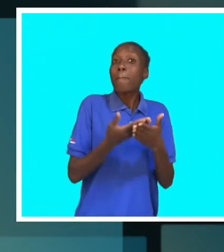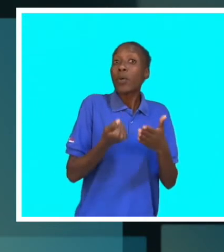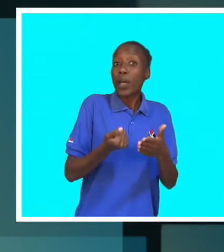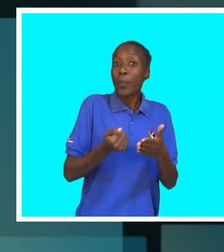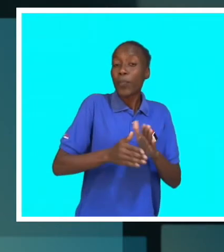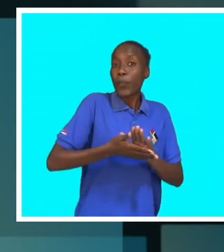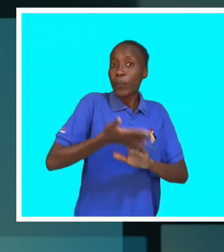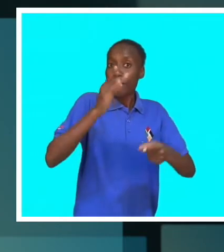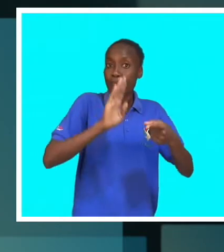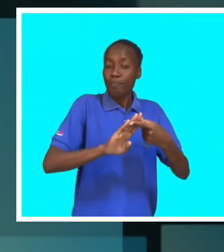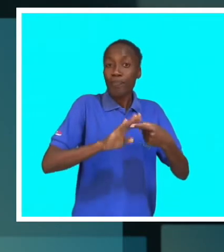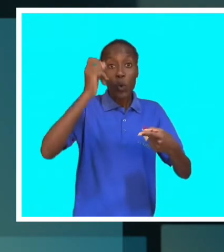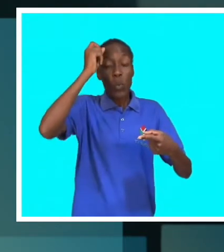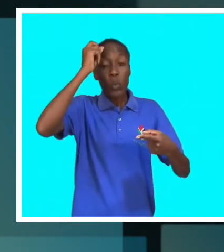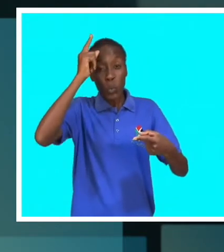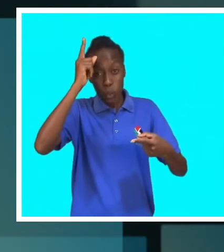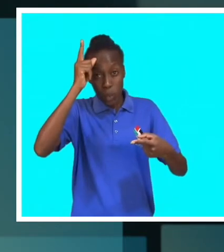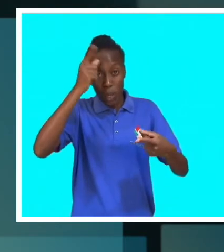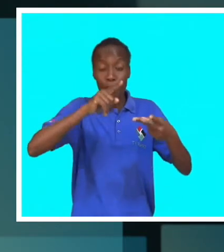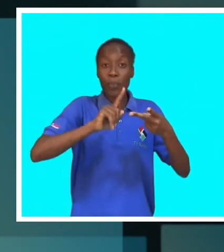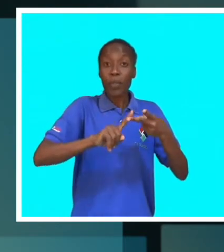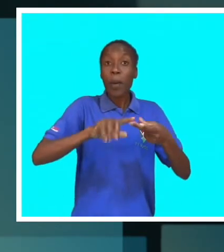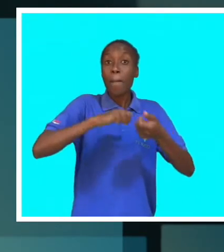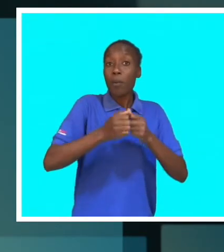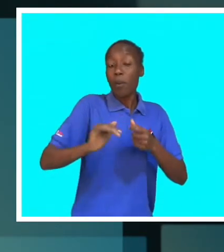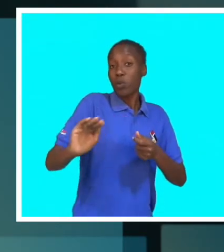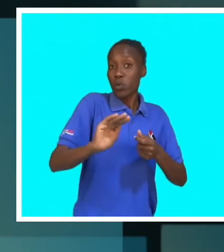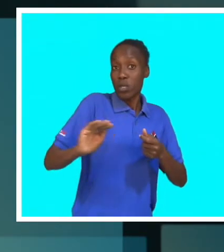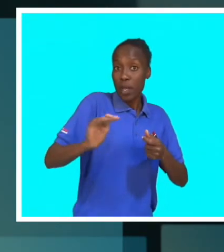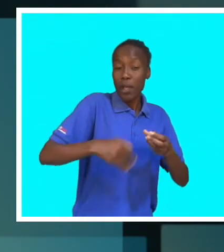desde os fatores culturais, sociais,